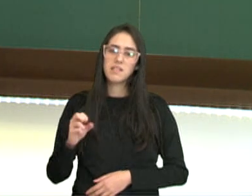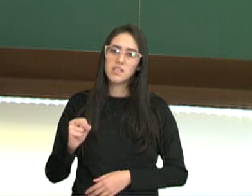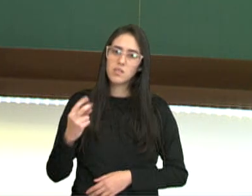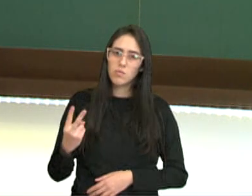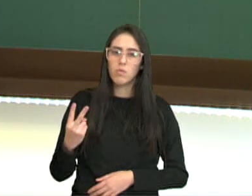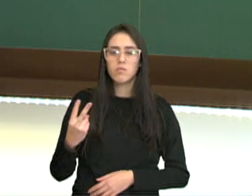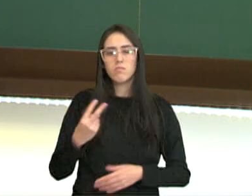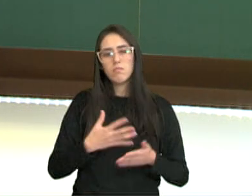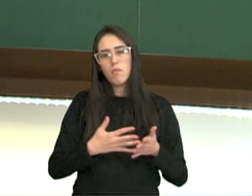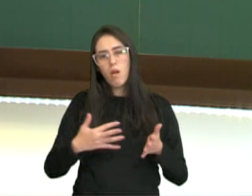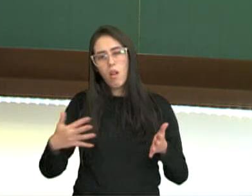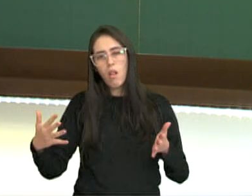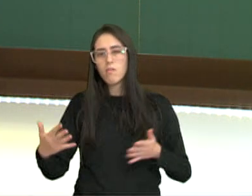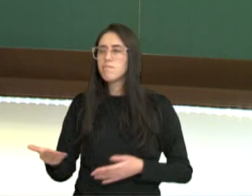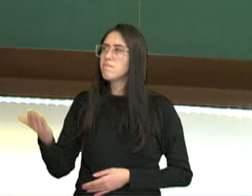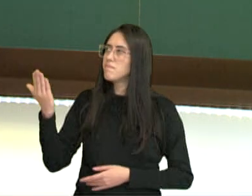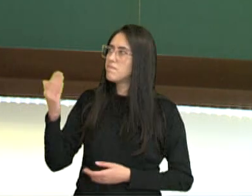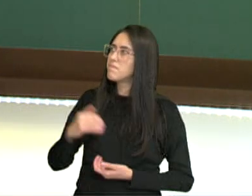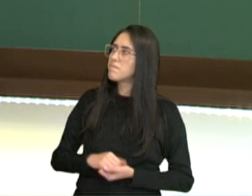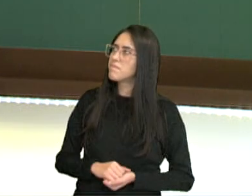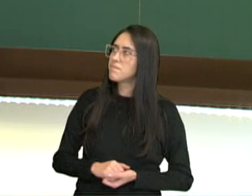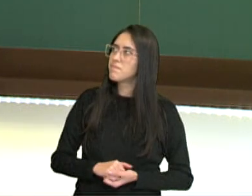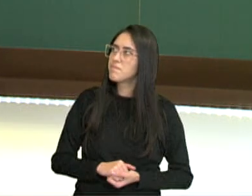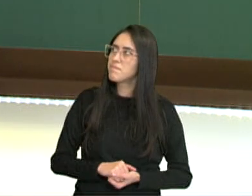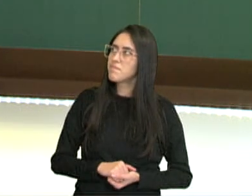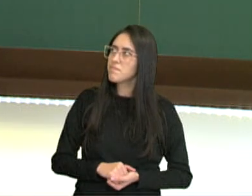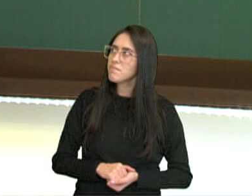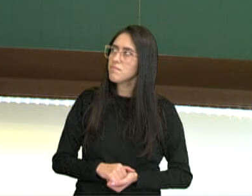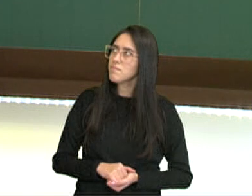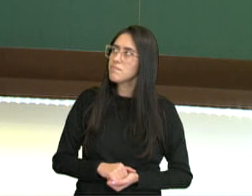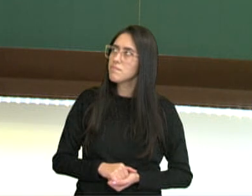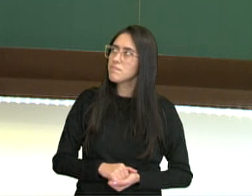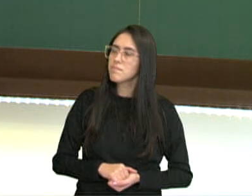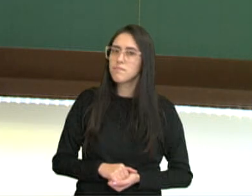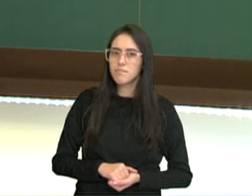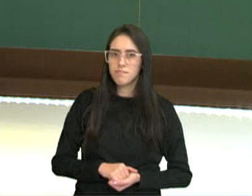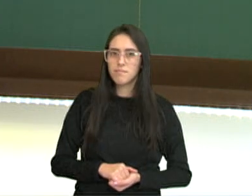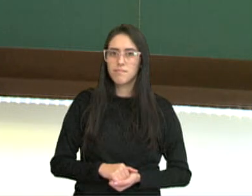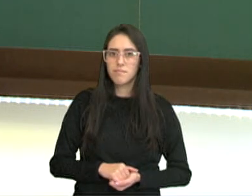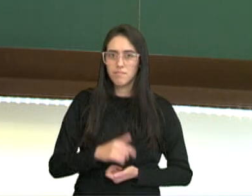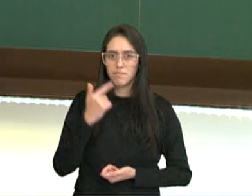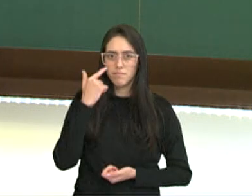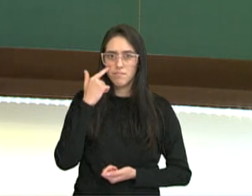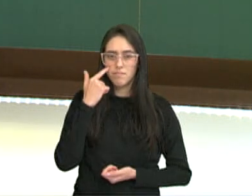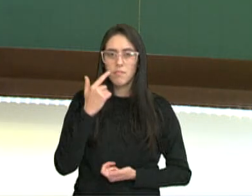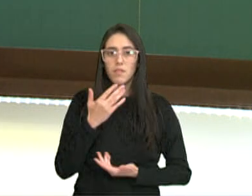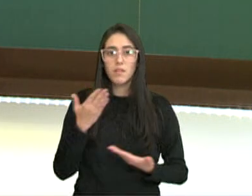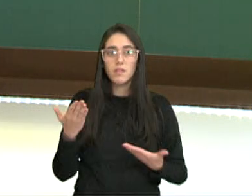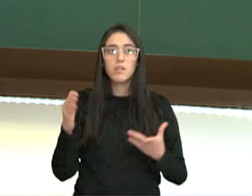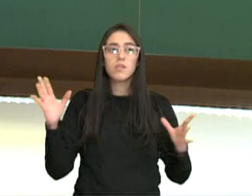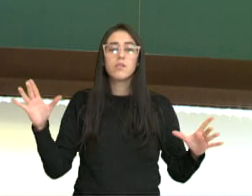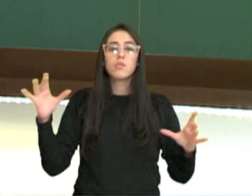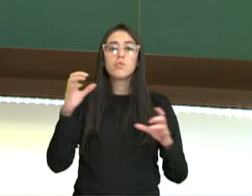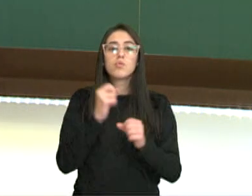3s2, 3p6, 4s2, 3d6. Certo? Então, fazendo a